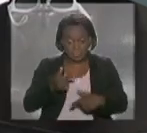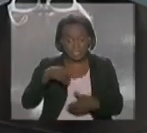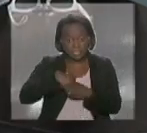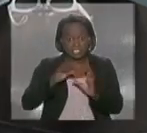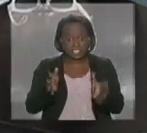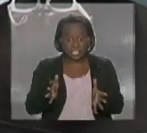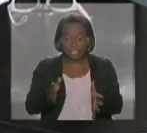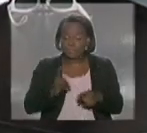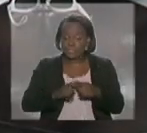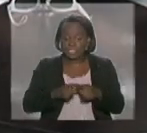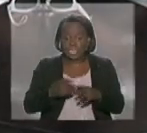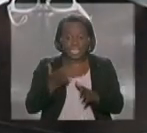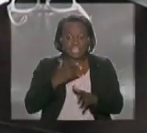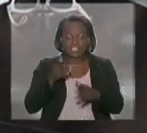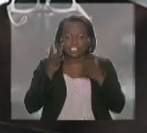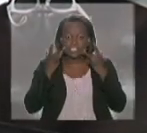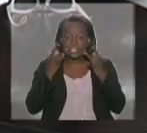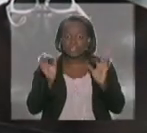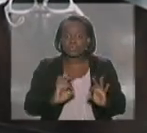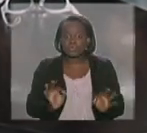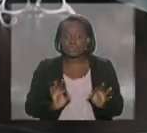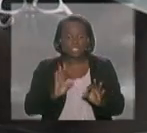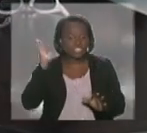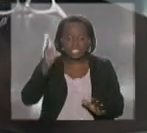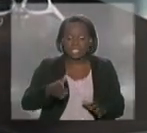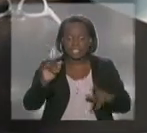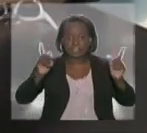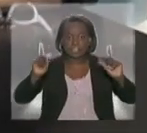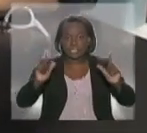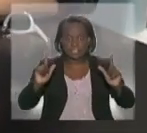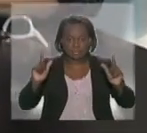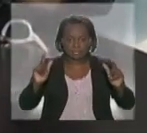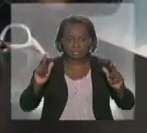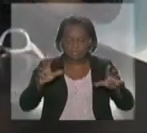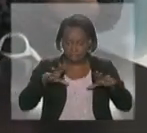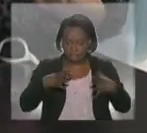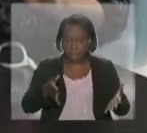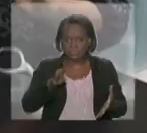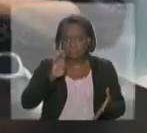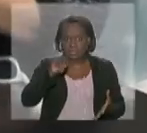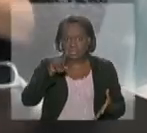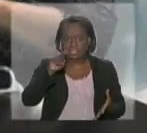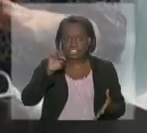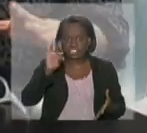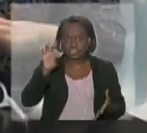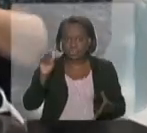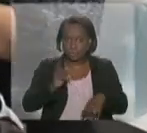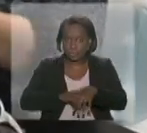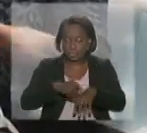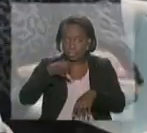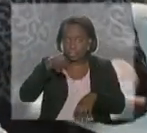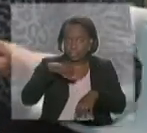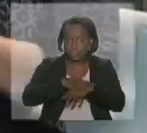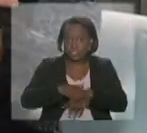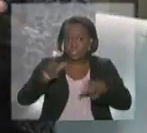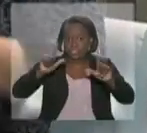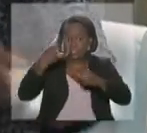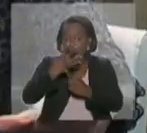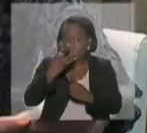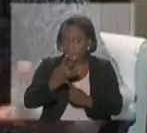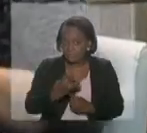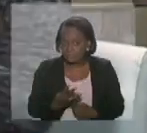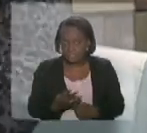fazendo fazendo até porque você como disse não fez teatro por exemplo antes de chegar na TV você encarou logo um Benedito Rui Barbosa 21